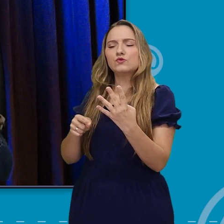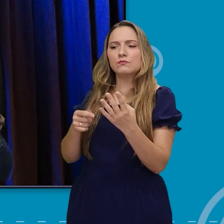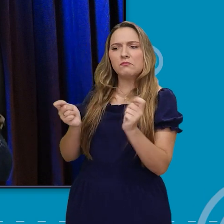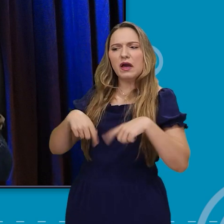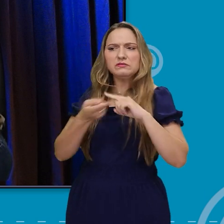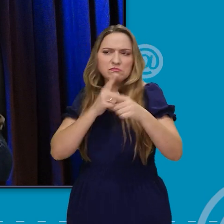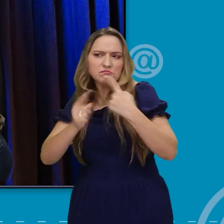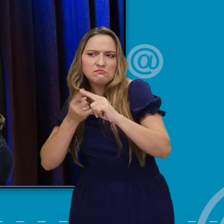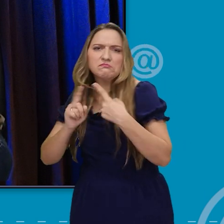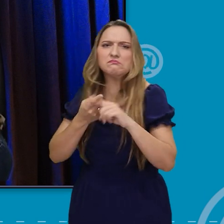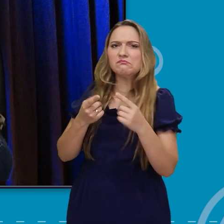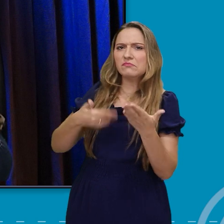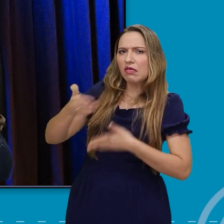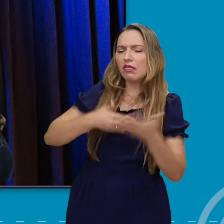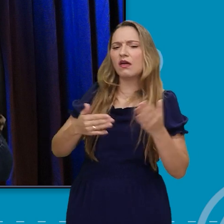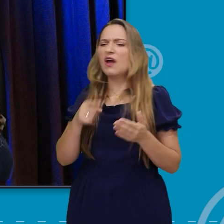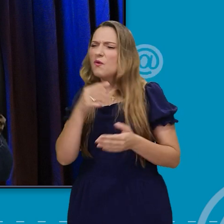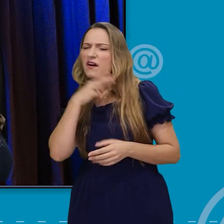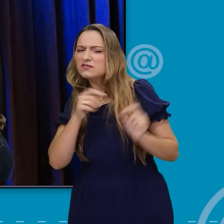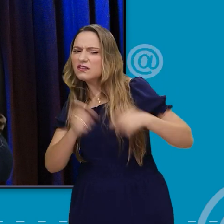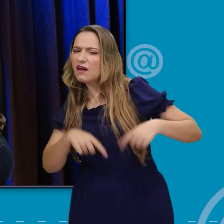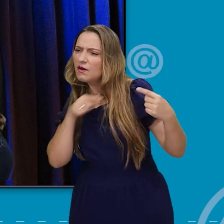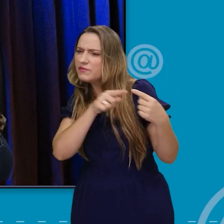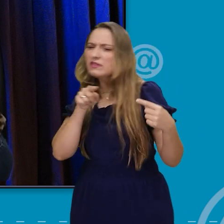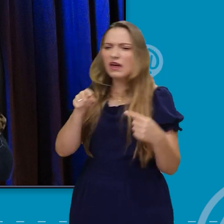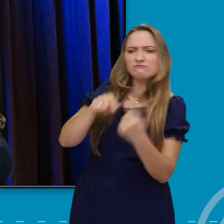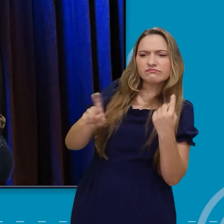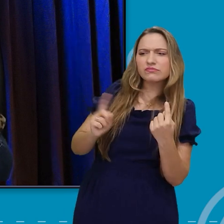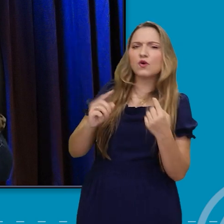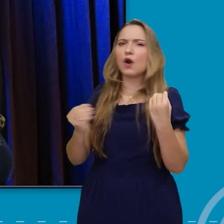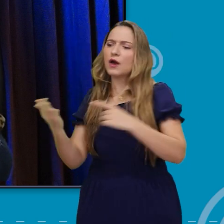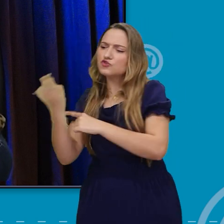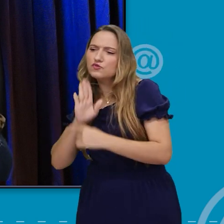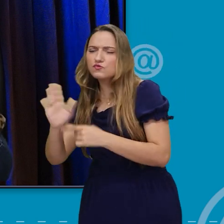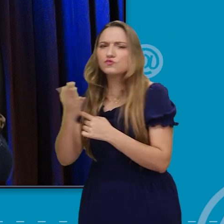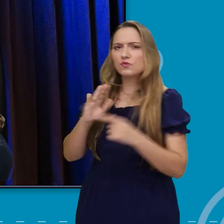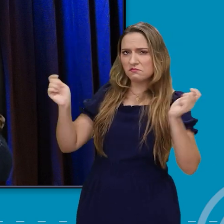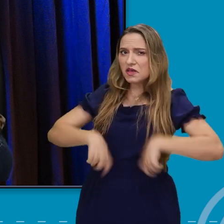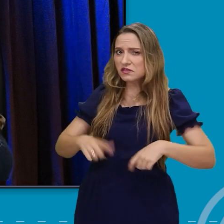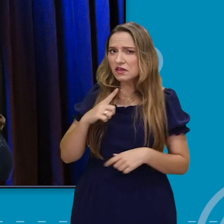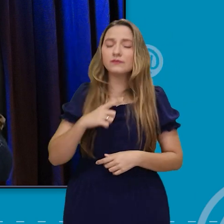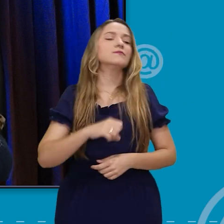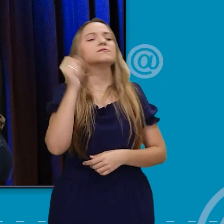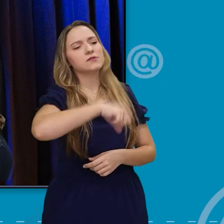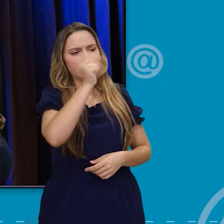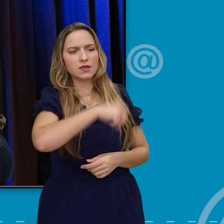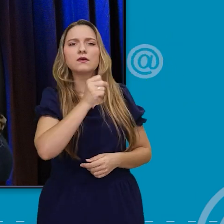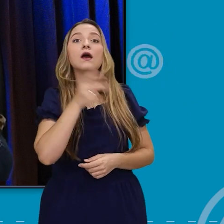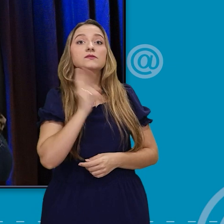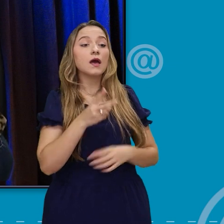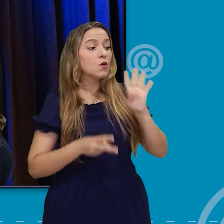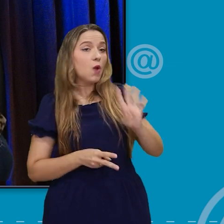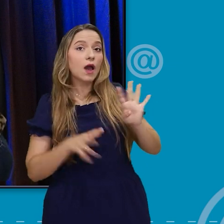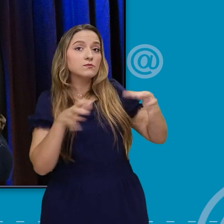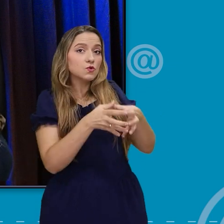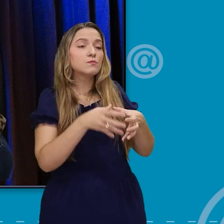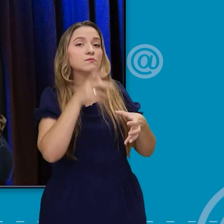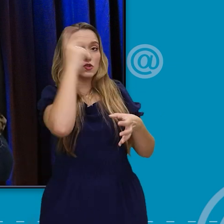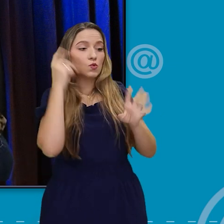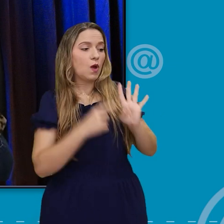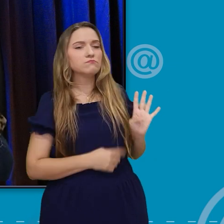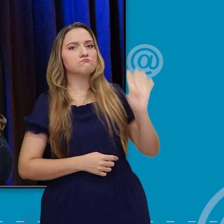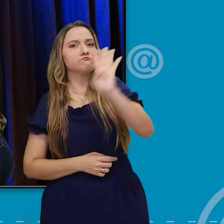Eles são 4 profissionais que vão a campo, no local onde a criança está, então eles vão na unidade escolar e observam a criança nas 4 esferas.